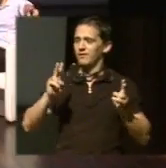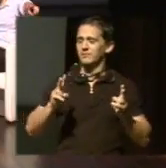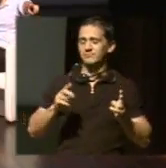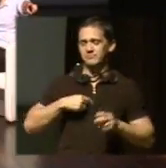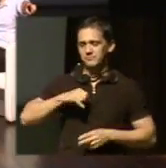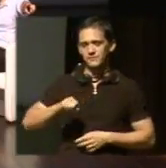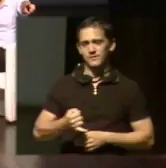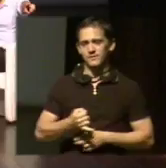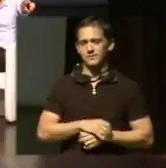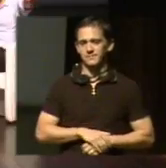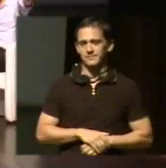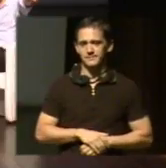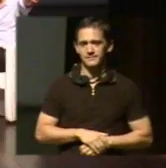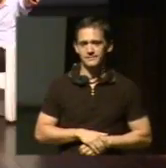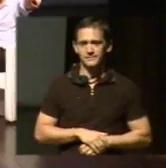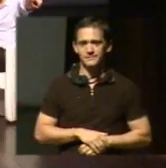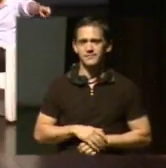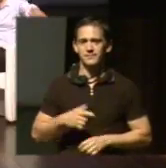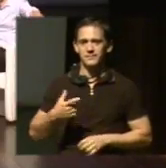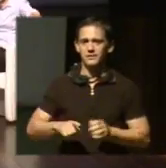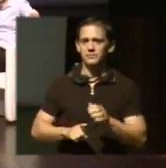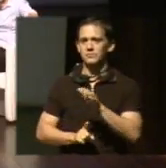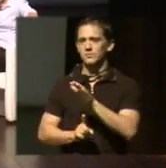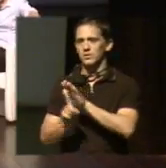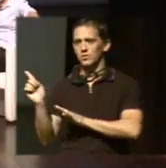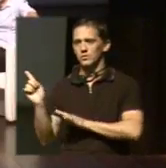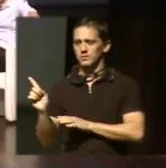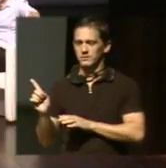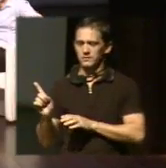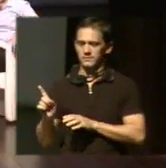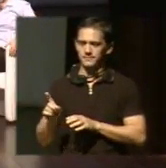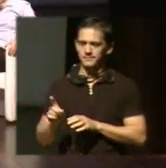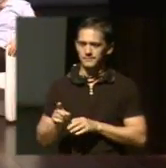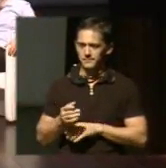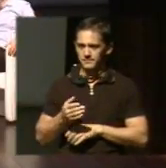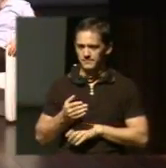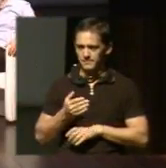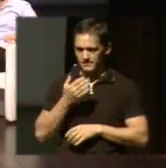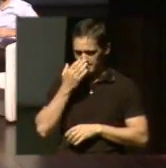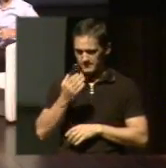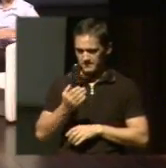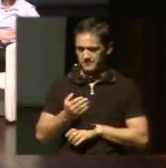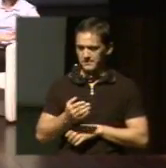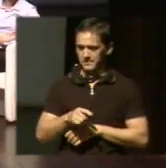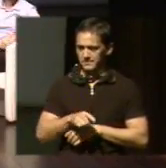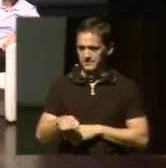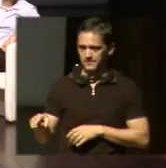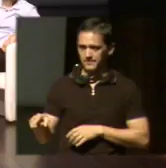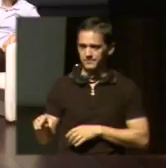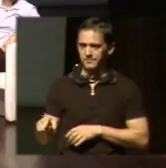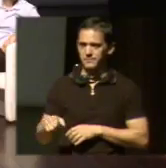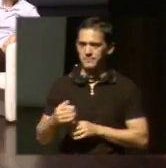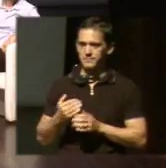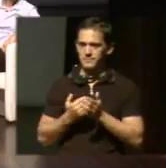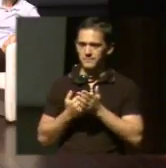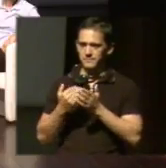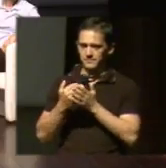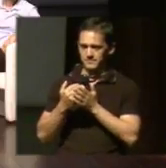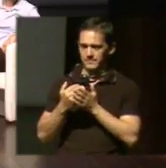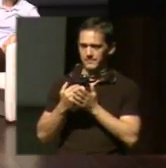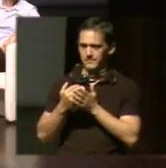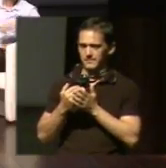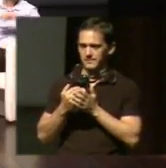Temos uma pergunta na... Depois aqui na primeira fileira tem mais uma pergunta. É, agora que eu sei o nome